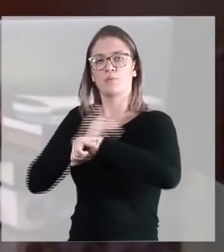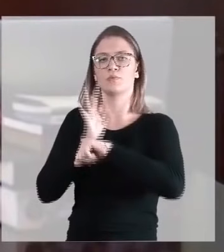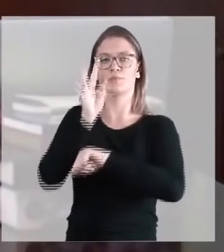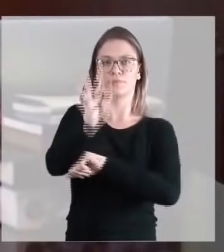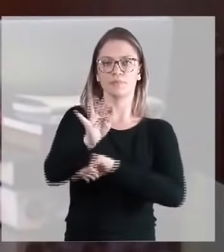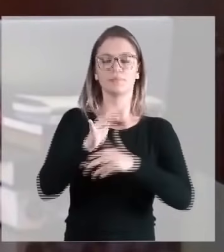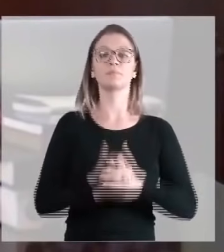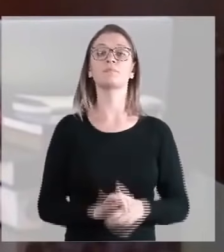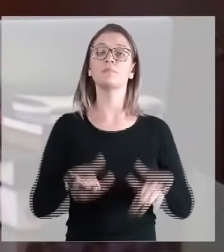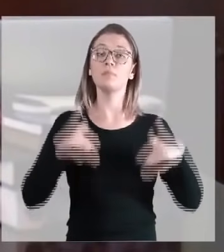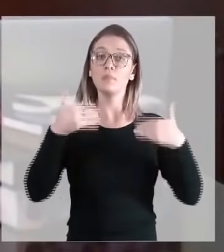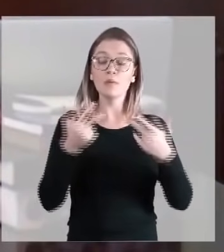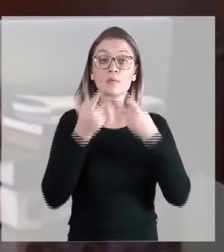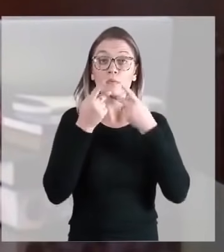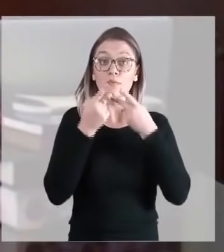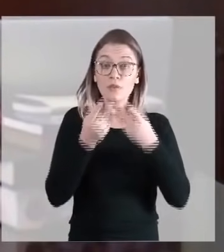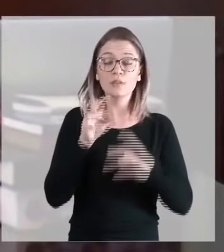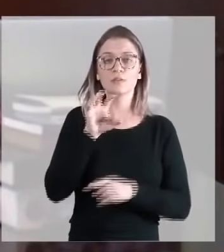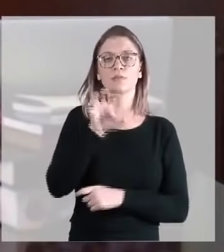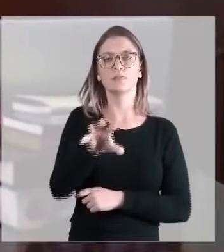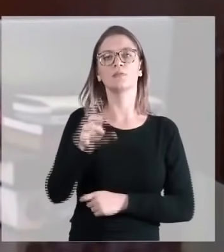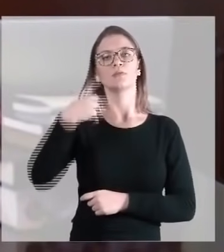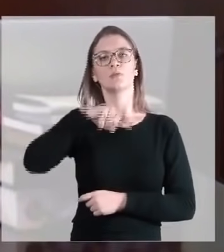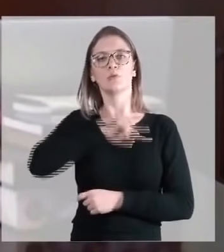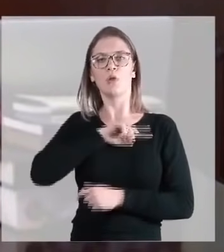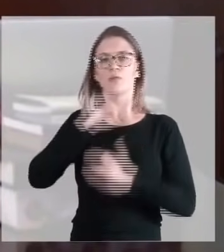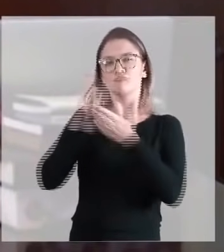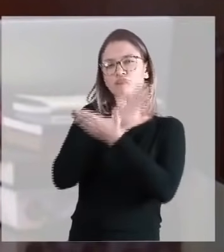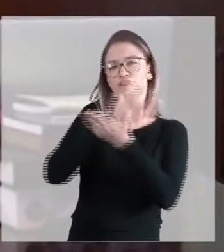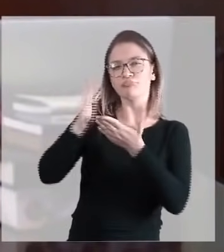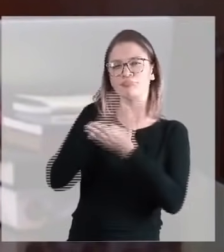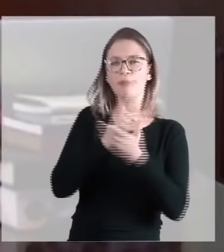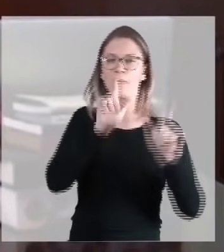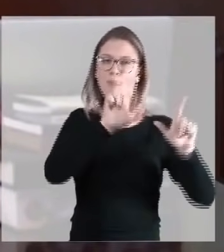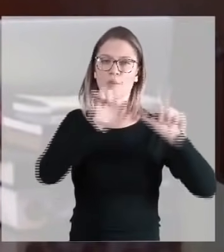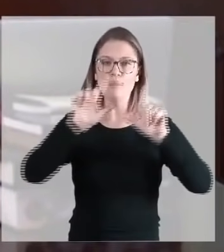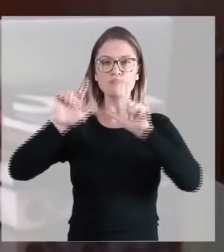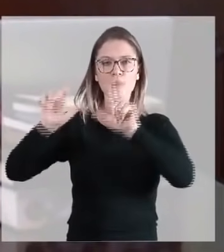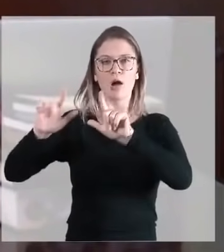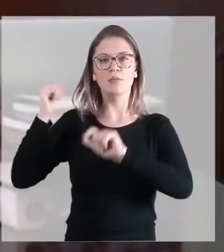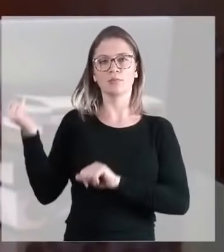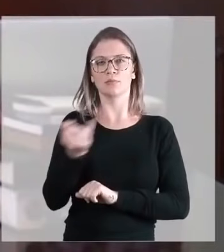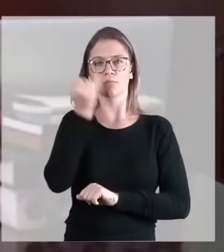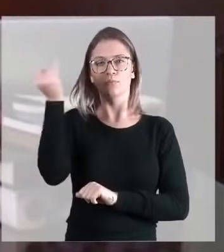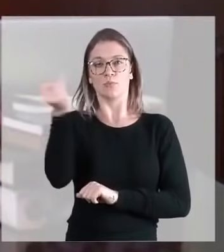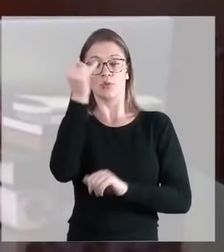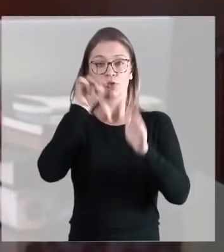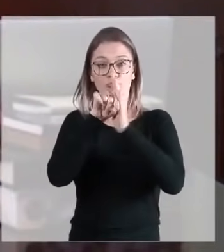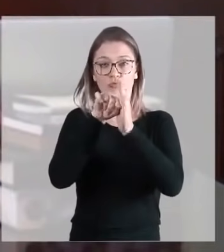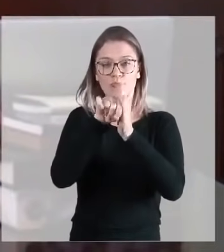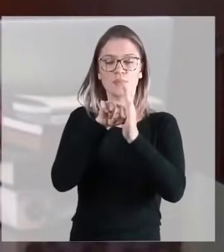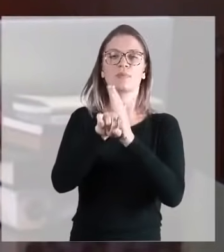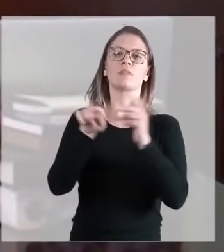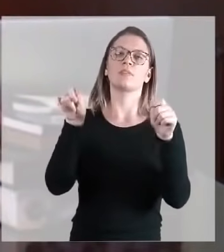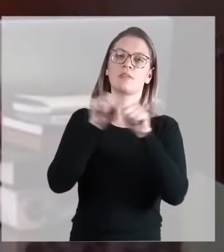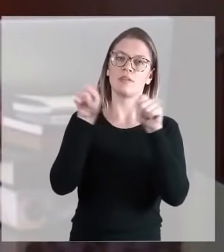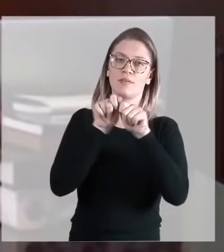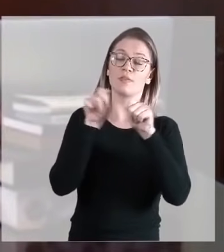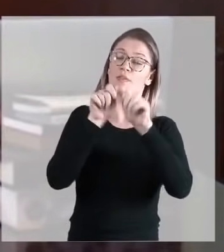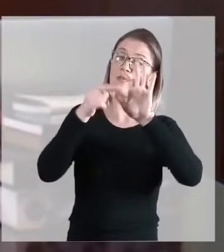profissão exercer na vida adulta. Então, também para falar um pouco sobre isso, nós separamos alguns trechos bem importantes de pesquisas que